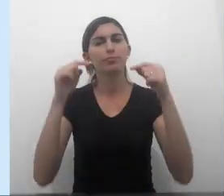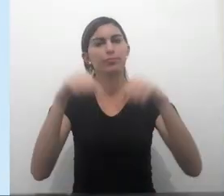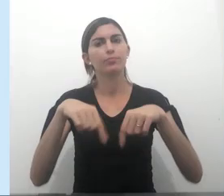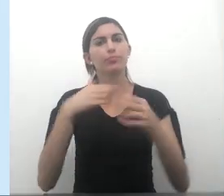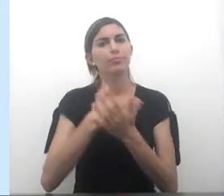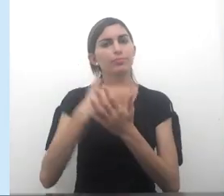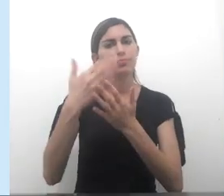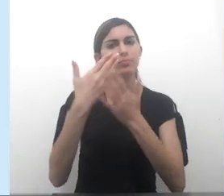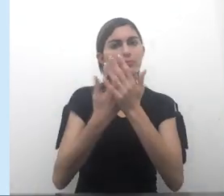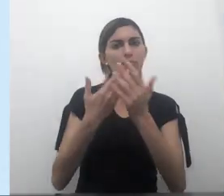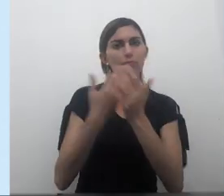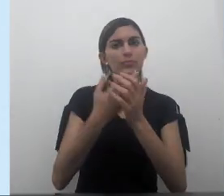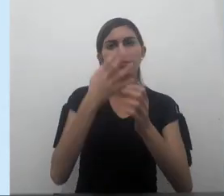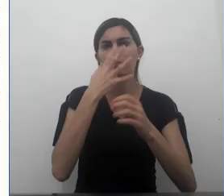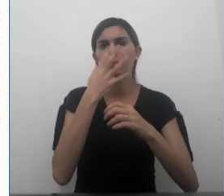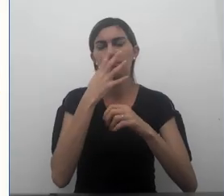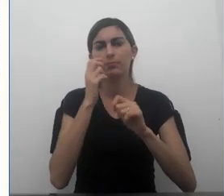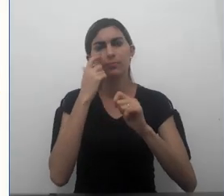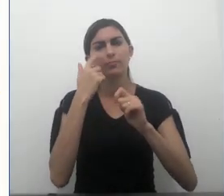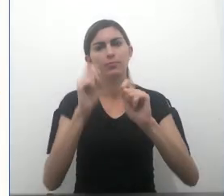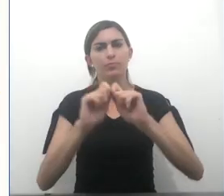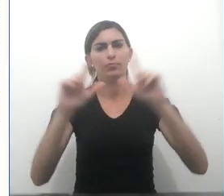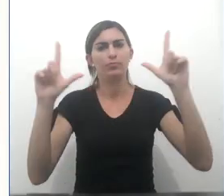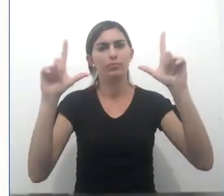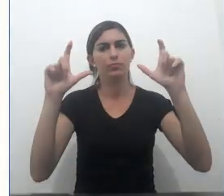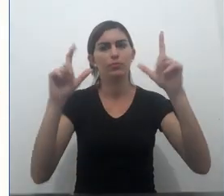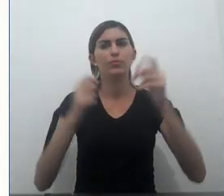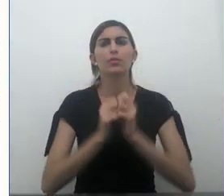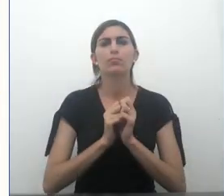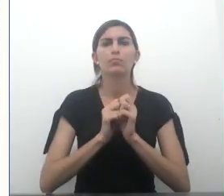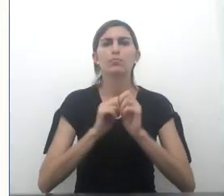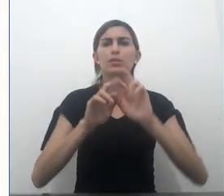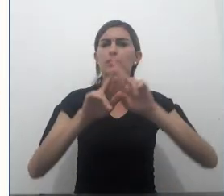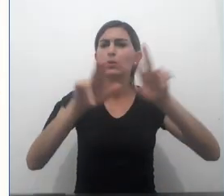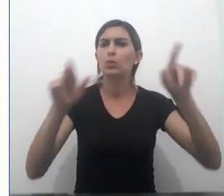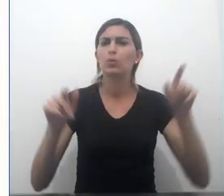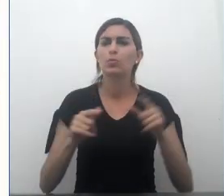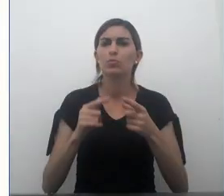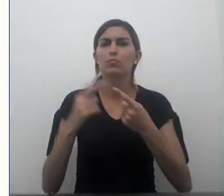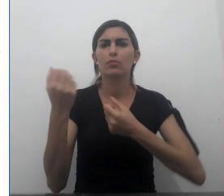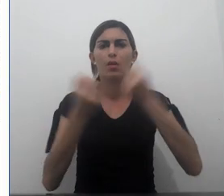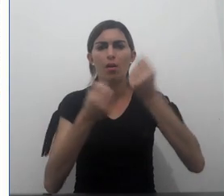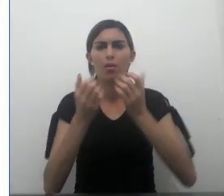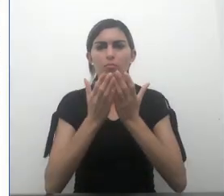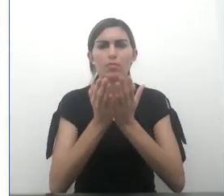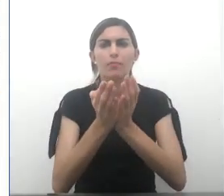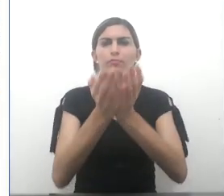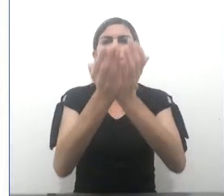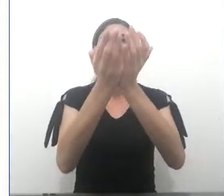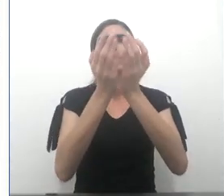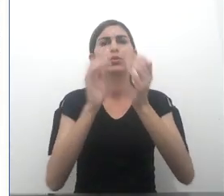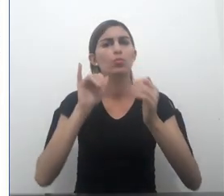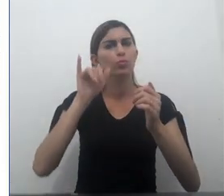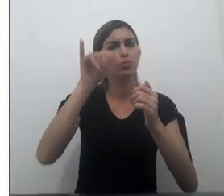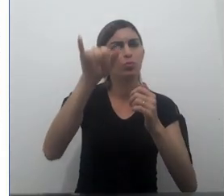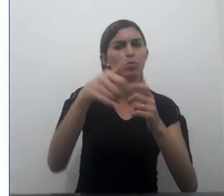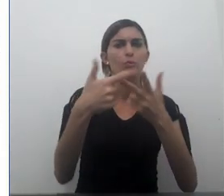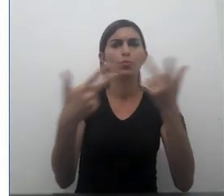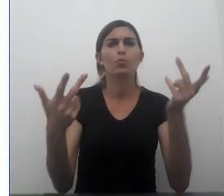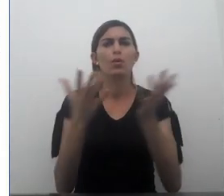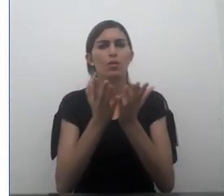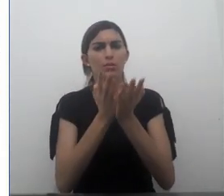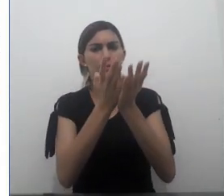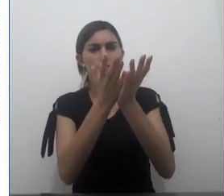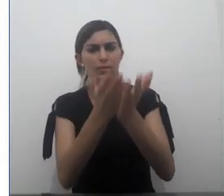gente vai começar a nossa aula observando essa imagem, tá? Redes de transportes. Então, na imagem você vê aí, um navio de